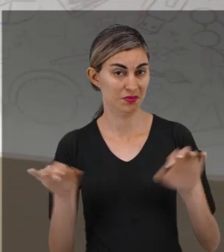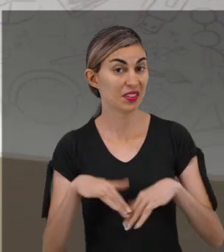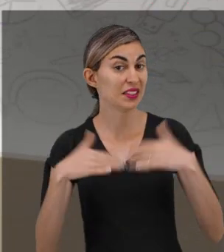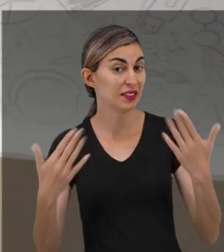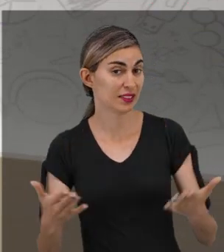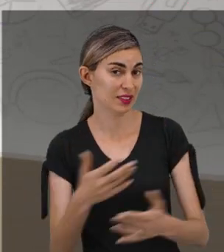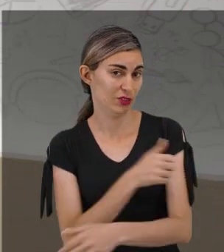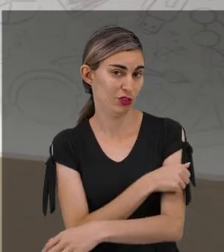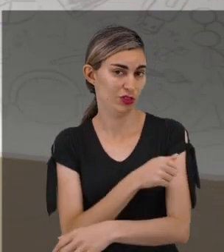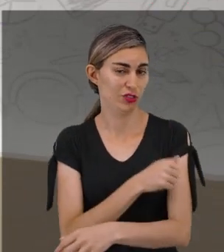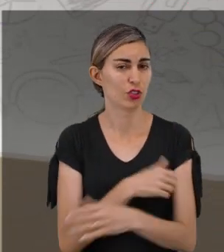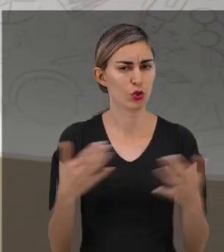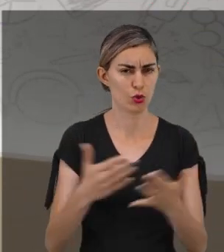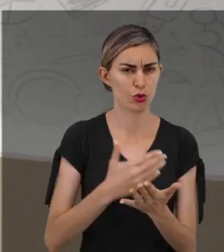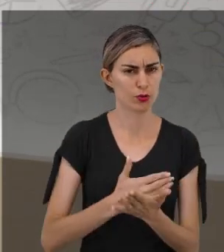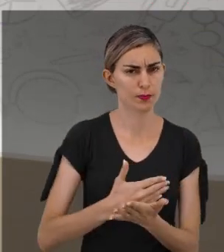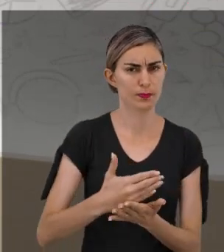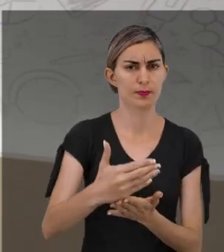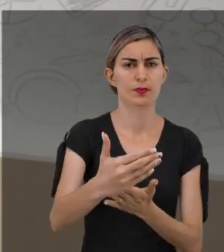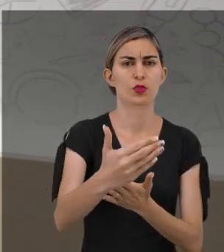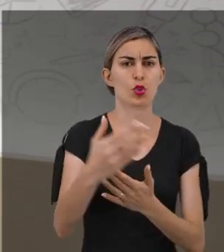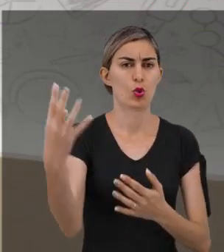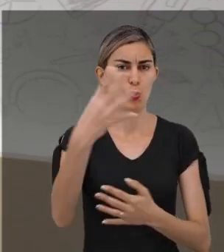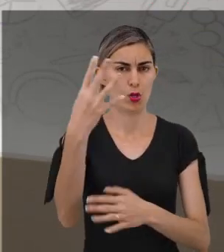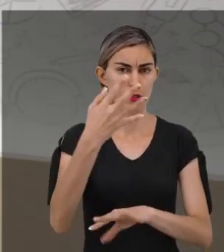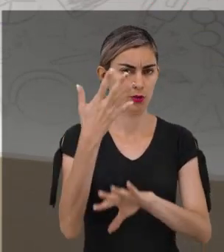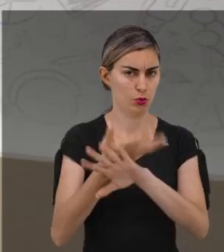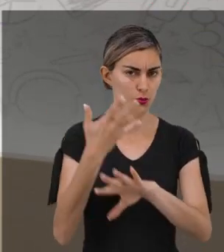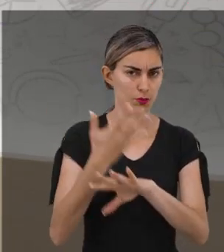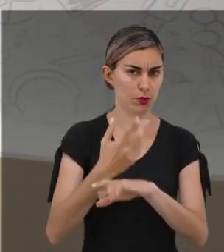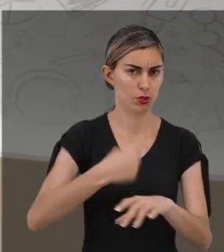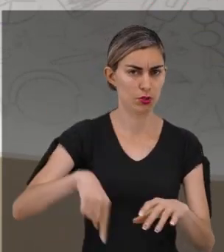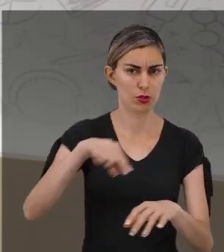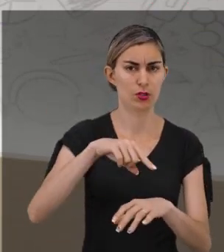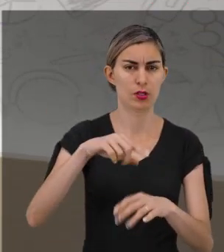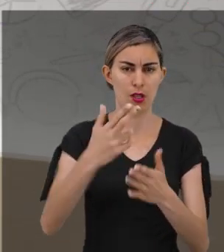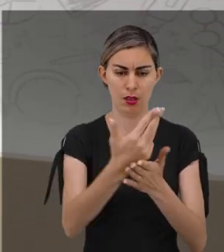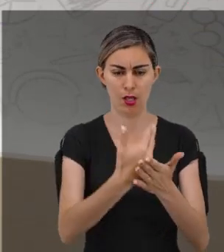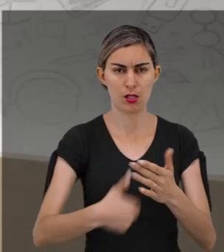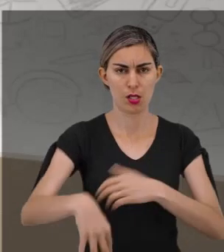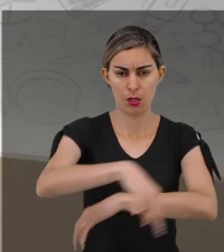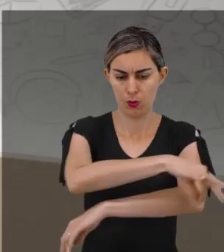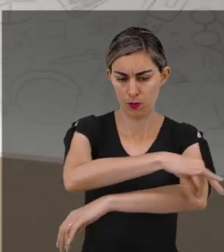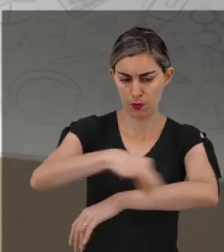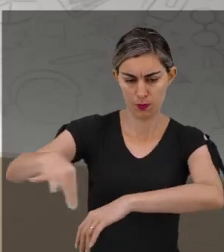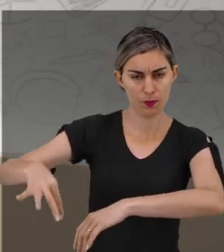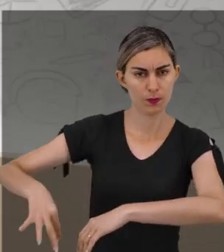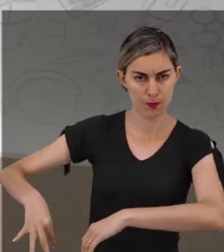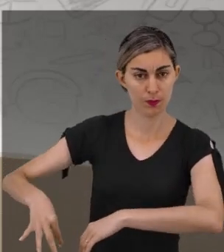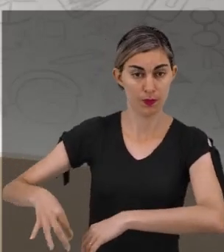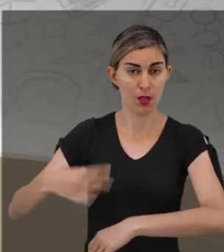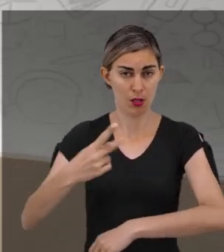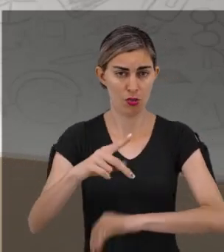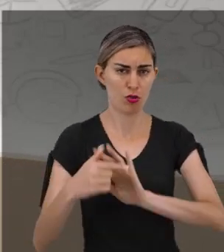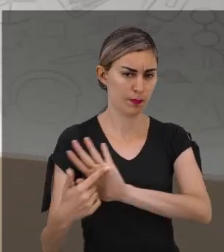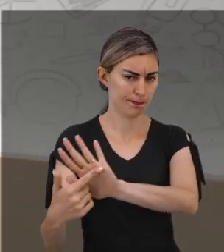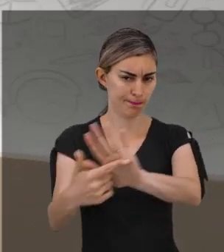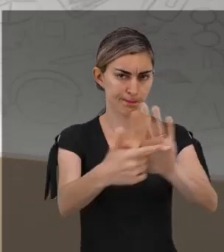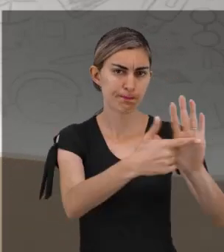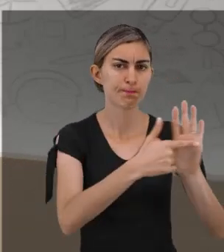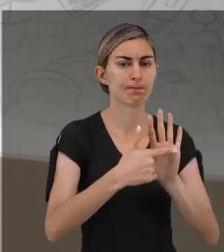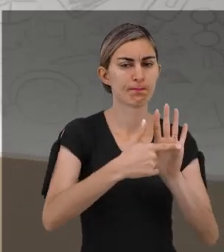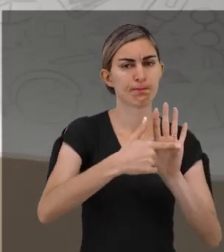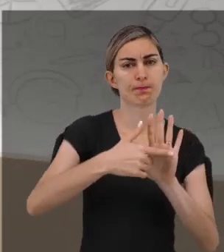Então, caro estudante, hoje a gente vai dar início à quarta competência da nossa disciplina de Desenho Arquitetônico, onde a gente vai abordar